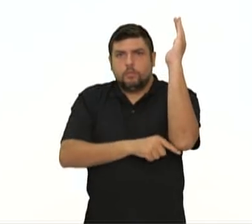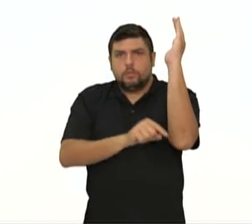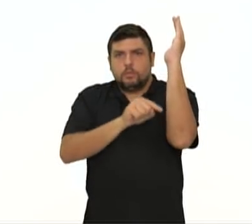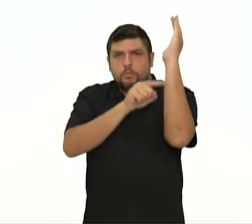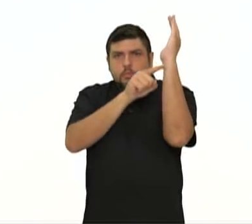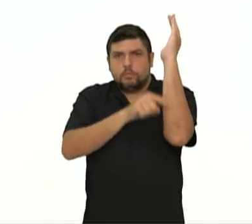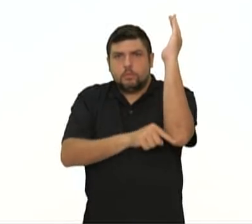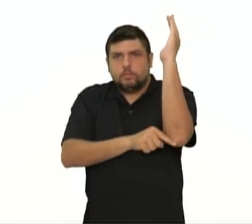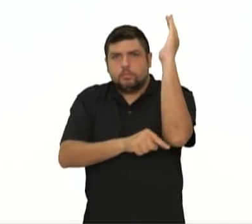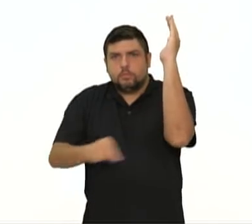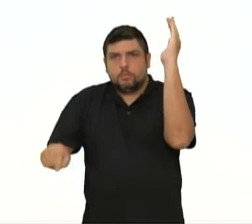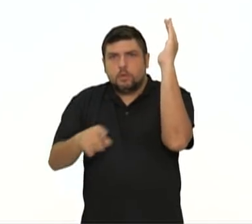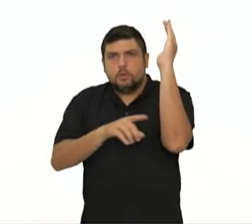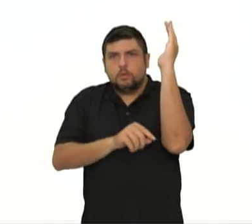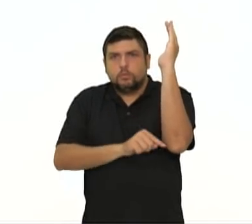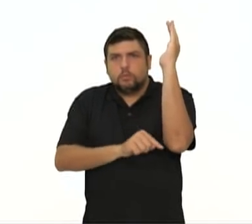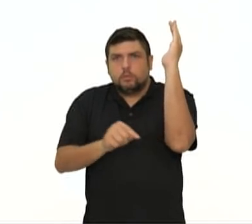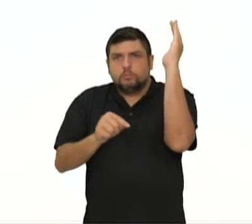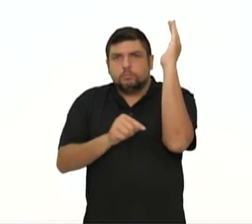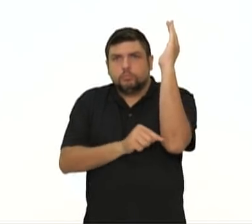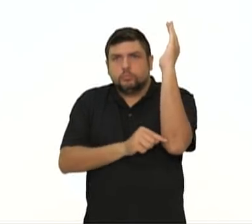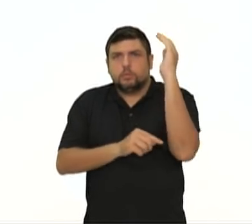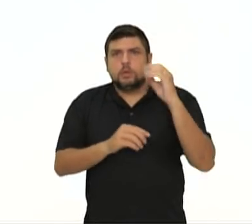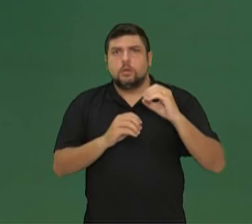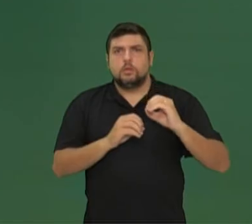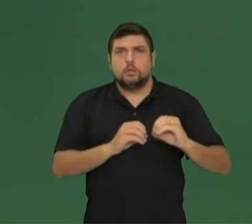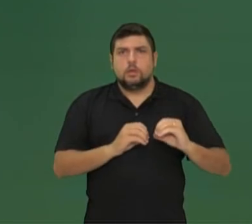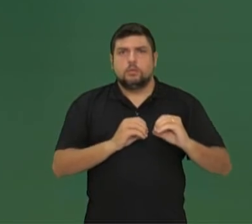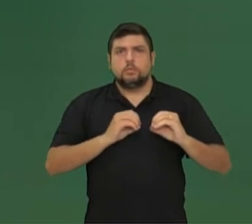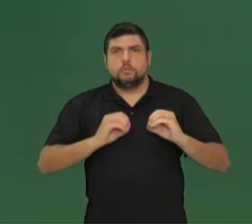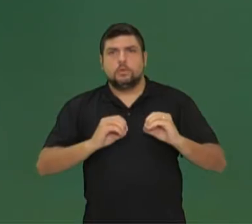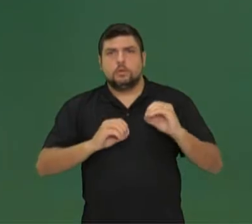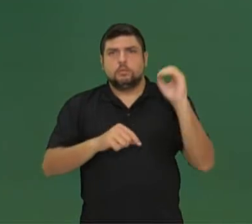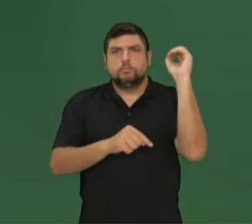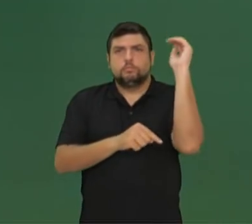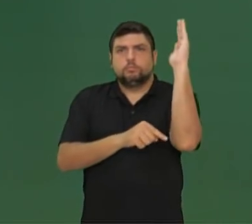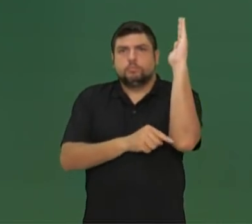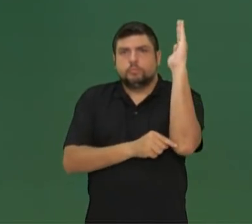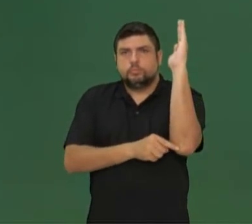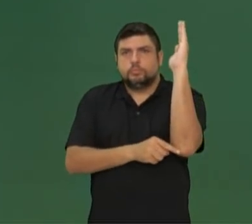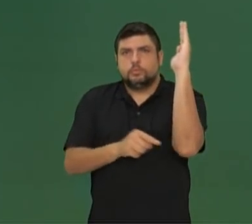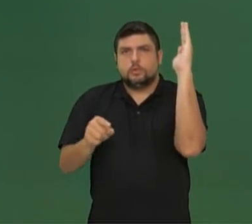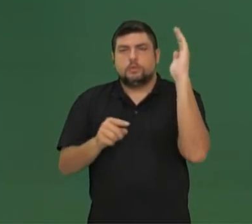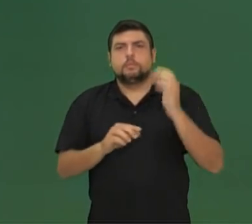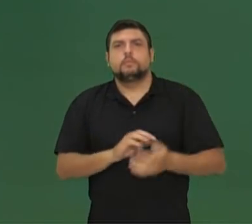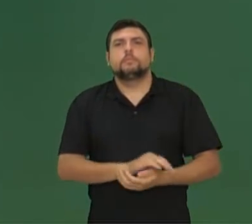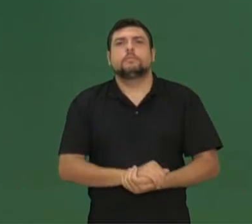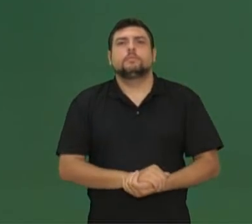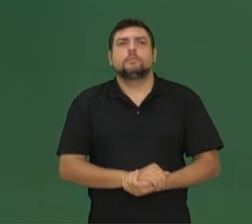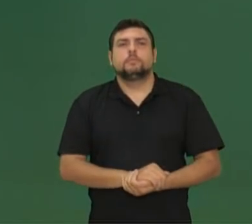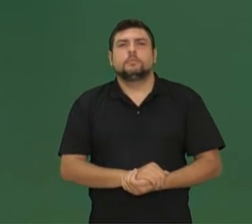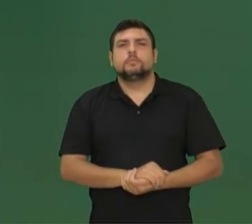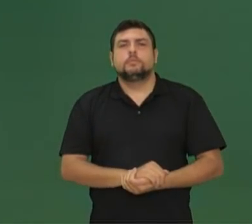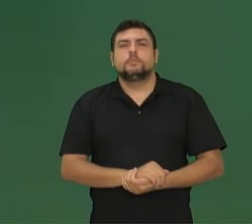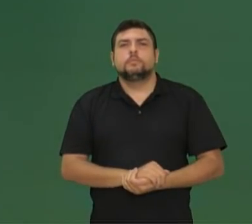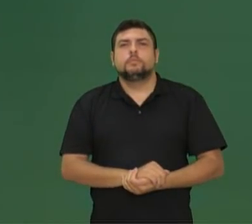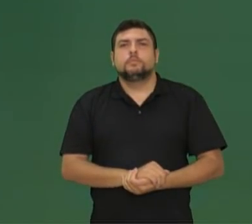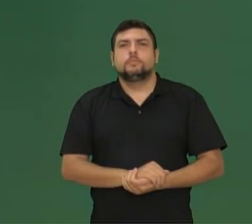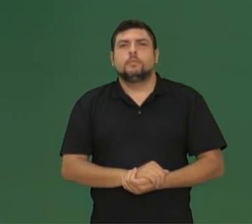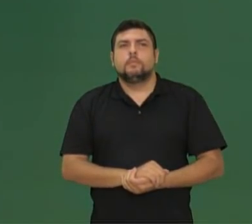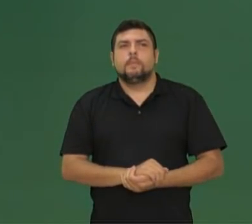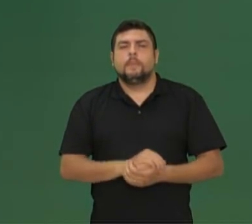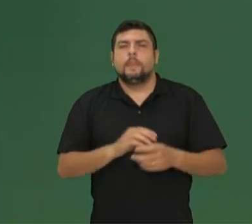do plano cartesiano, no ponto 0 e 0. Agora, percebam que eu não precisei